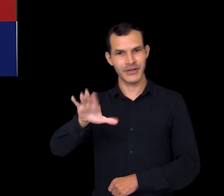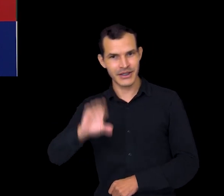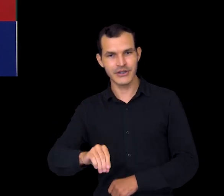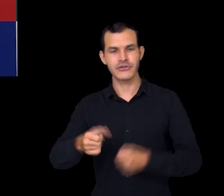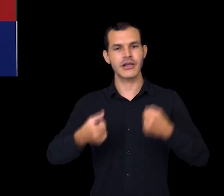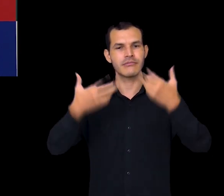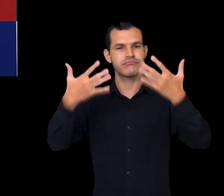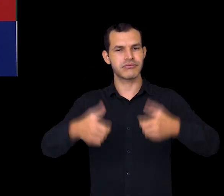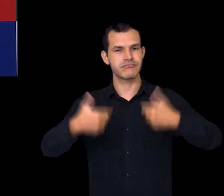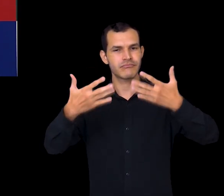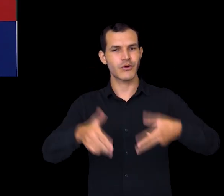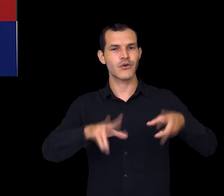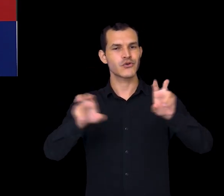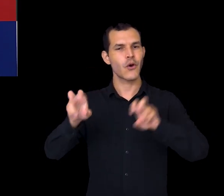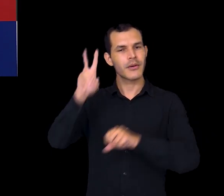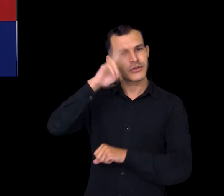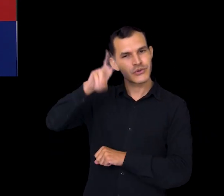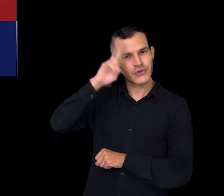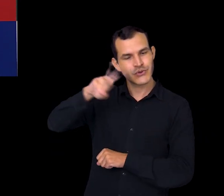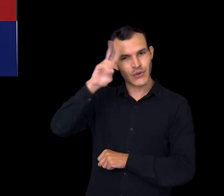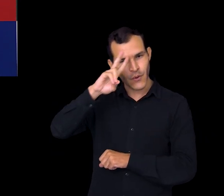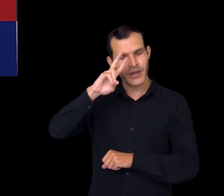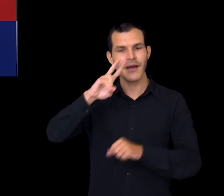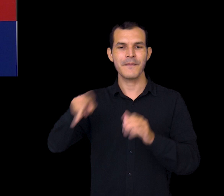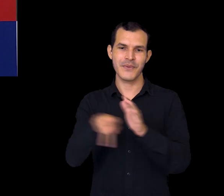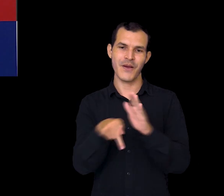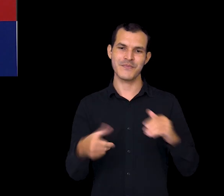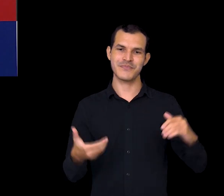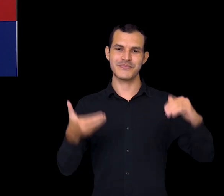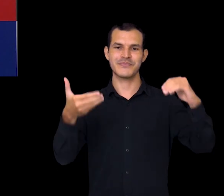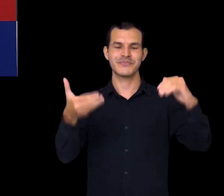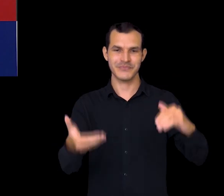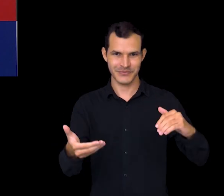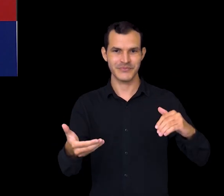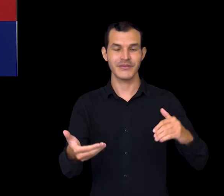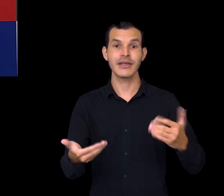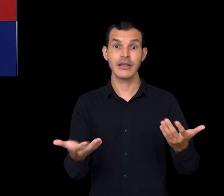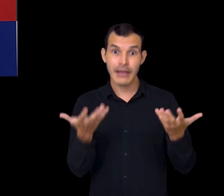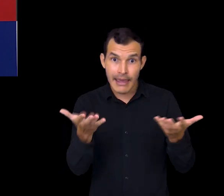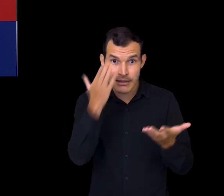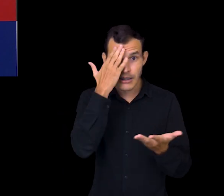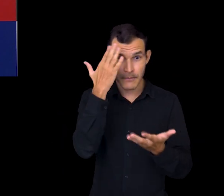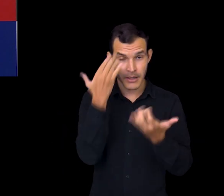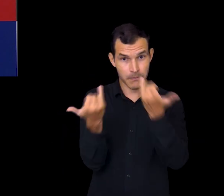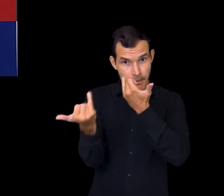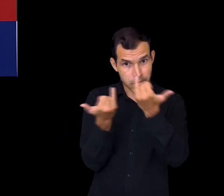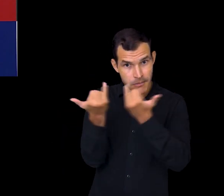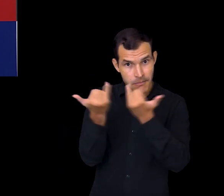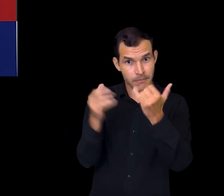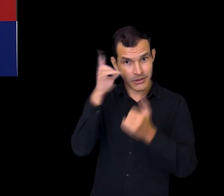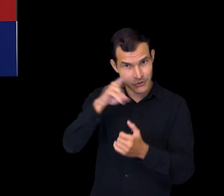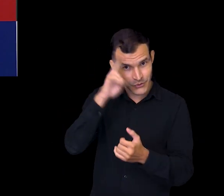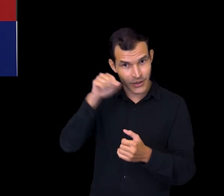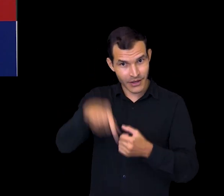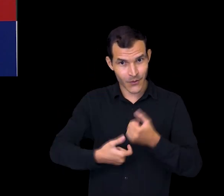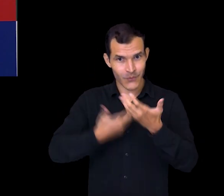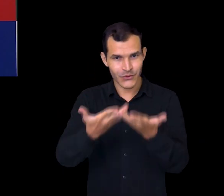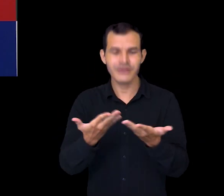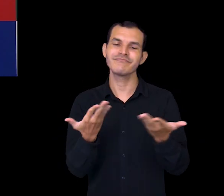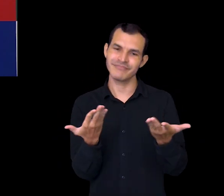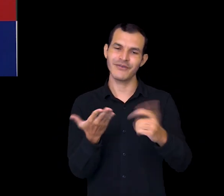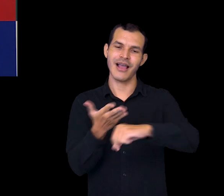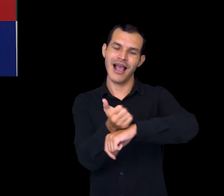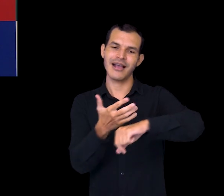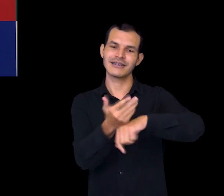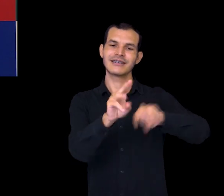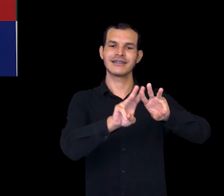Congresso Nacional. Quer saber mais detalhes sobre tudo que tratamos aqui? Acesse o nosso portal na internet, câmara.leg.br e